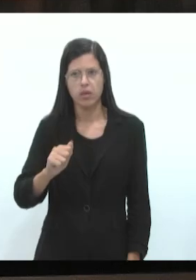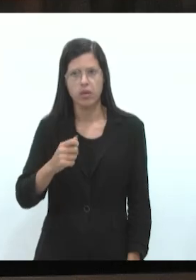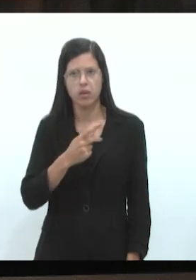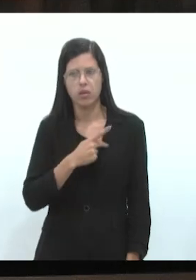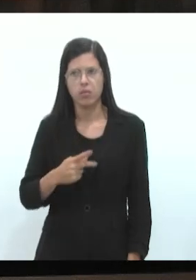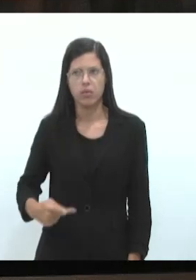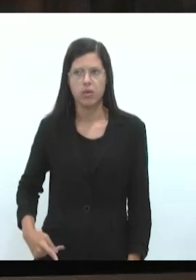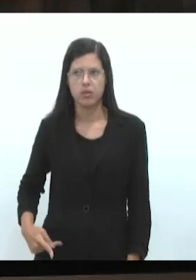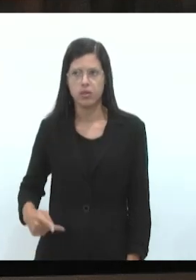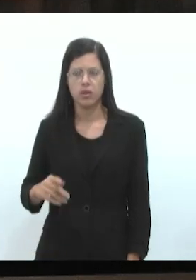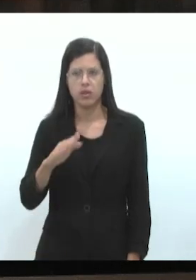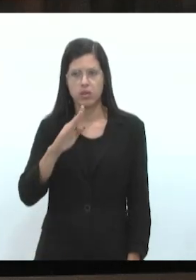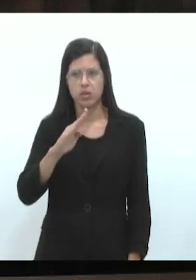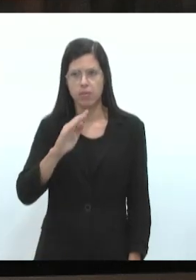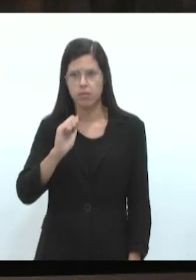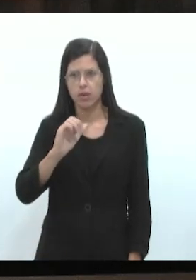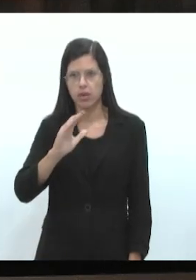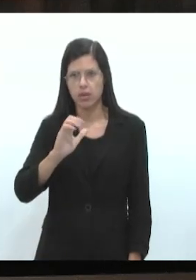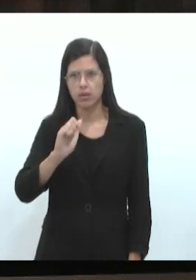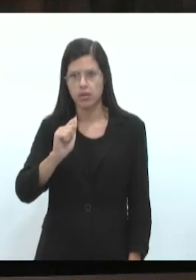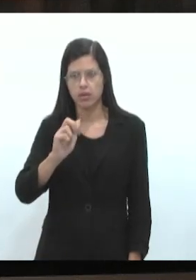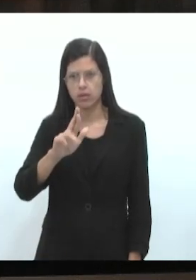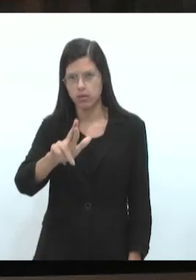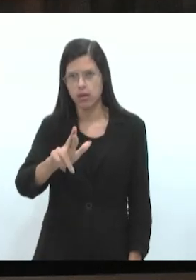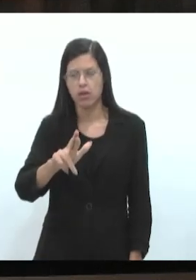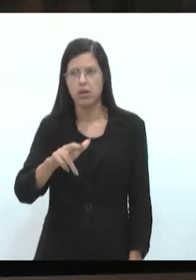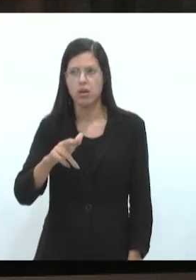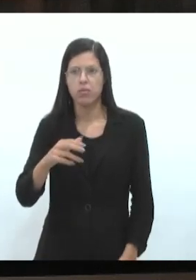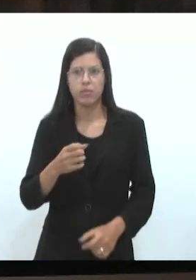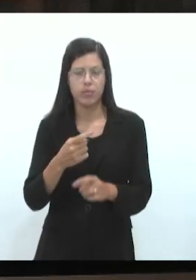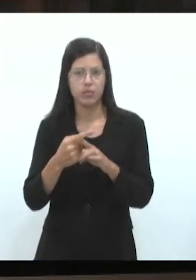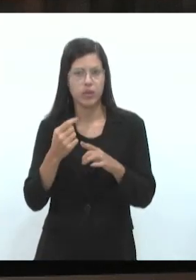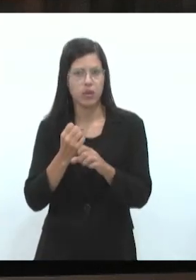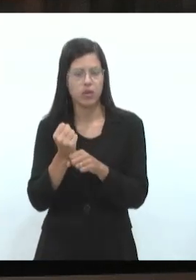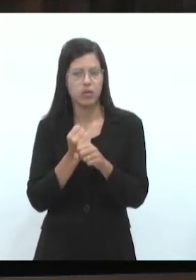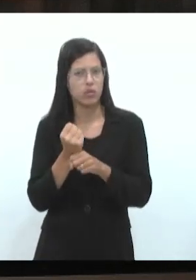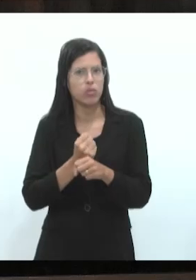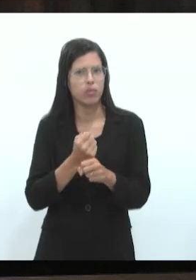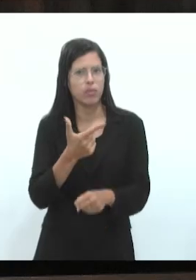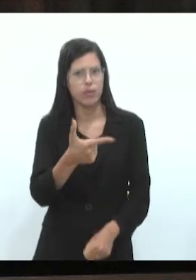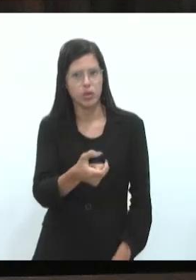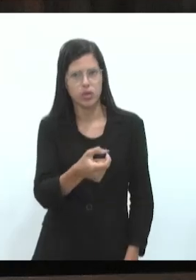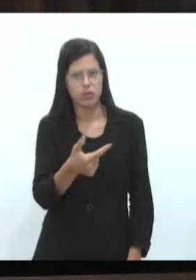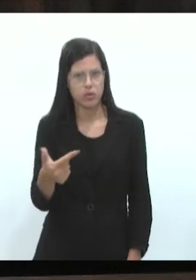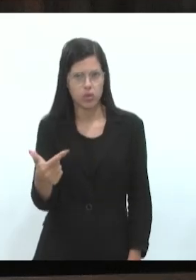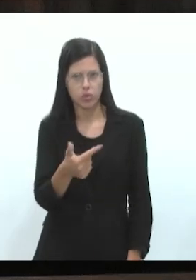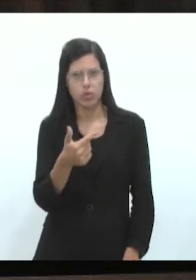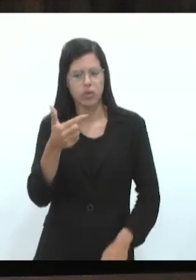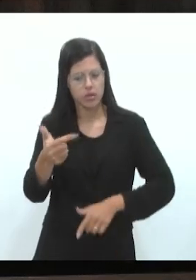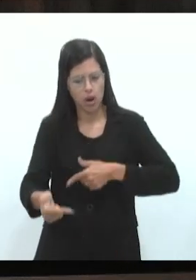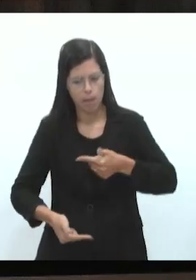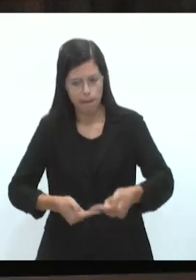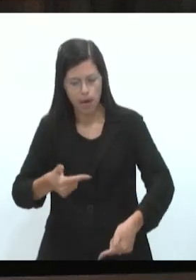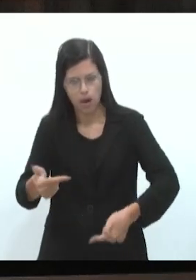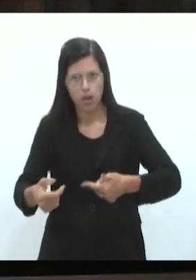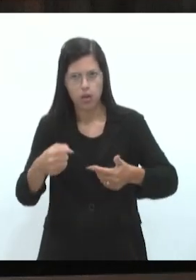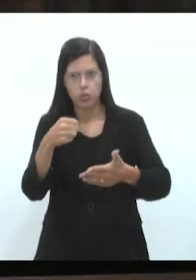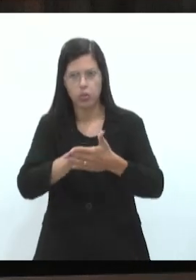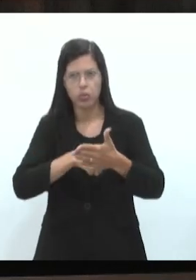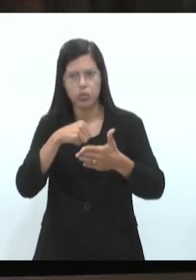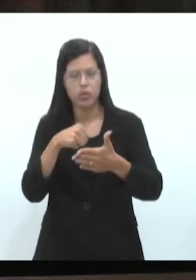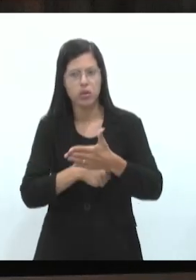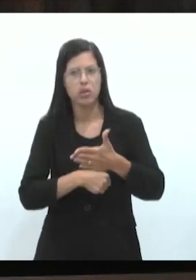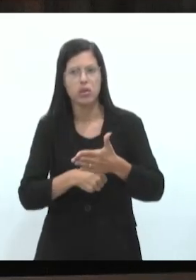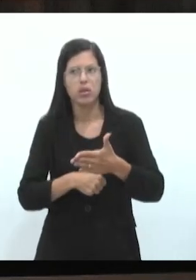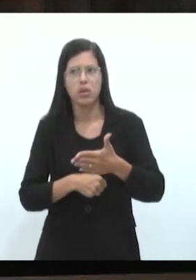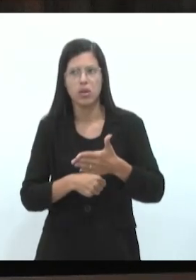Bacelar. Porque desde 2022 eu venho trabalhando, lutando, levando a